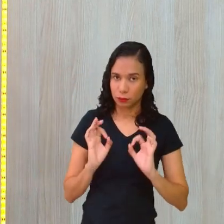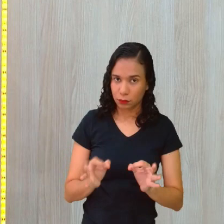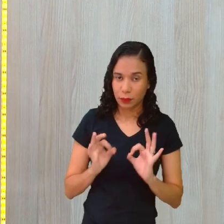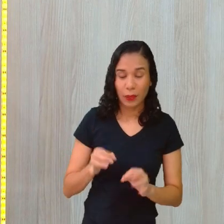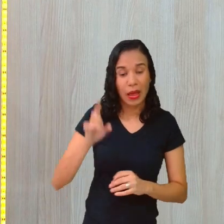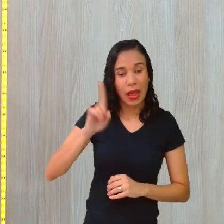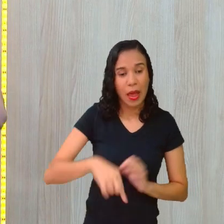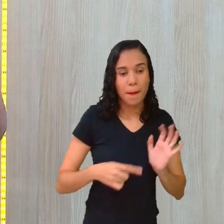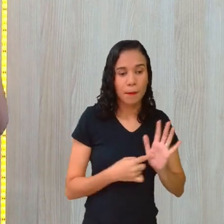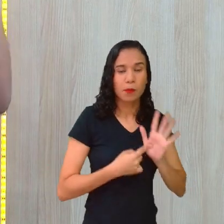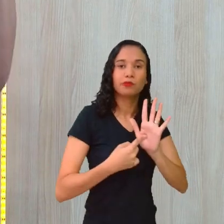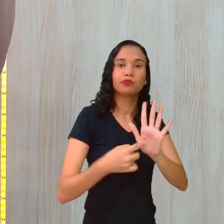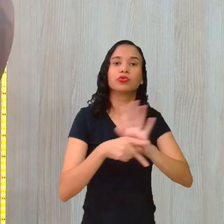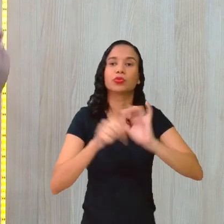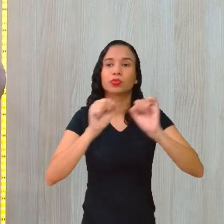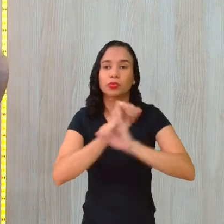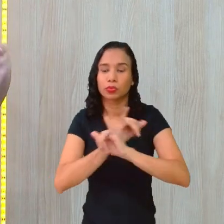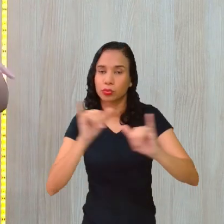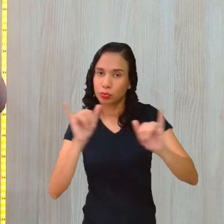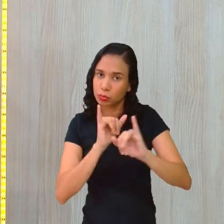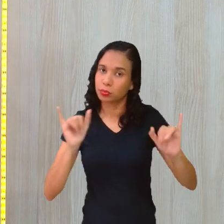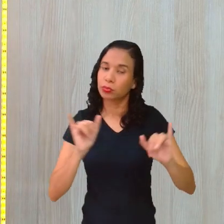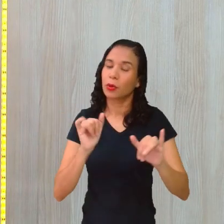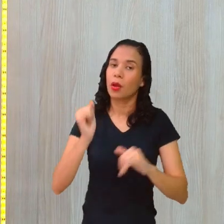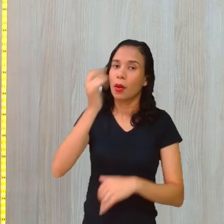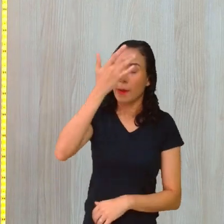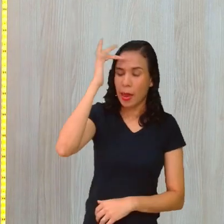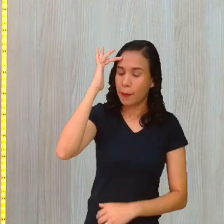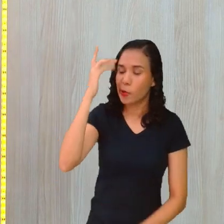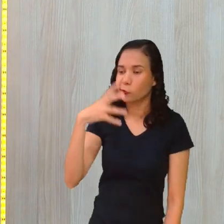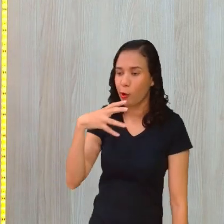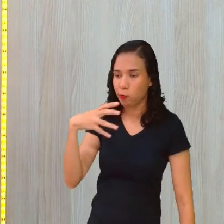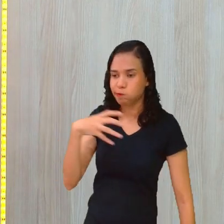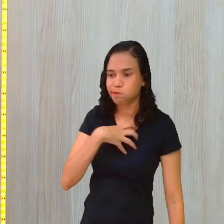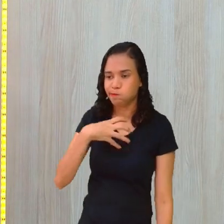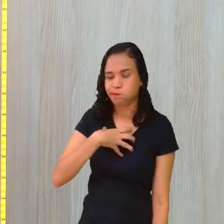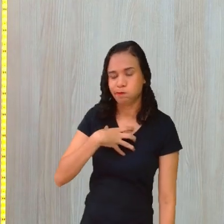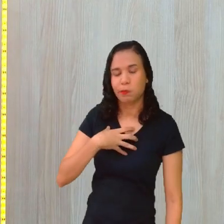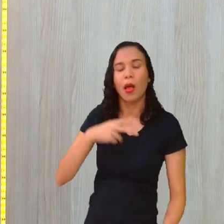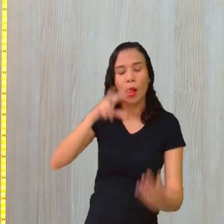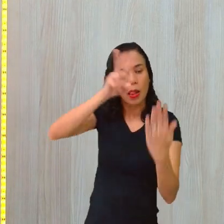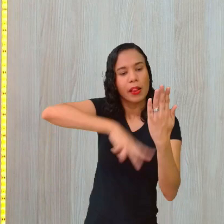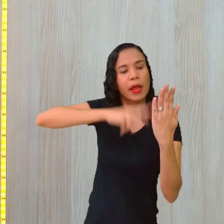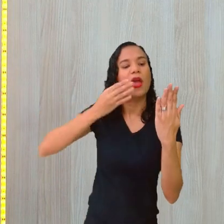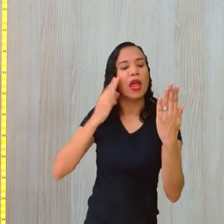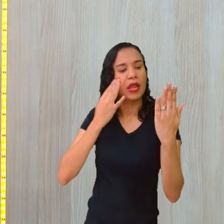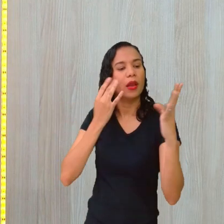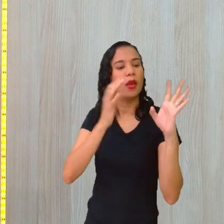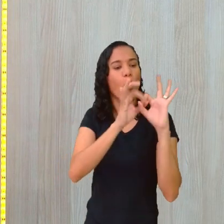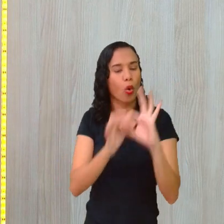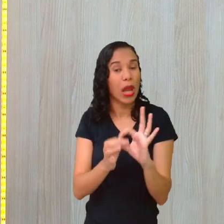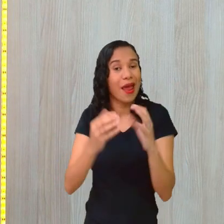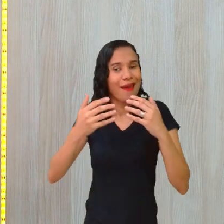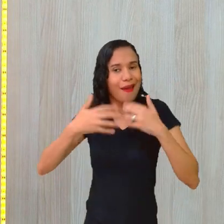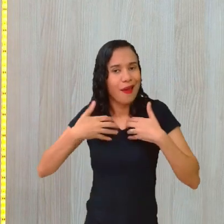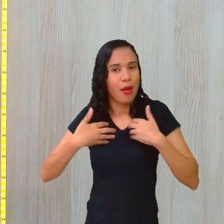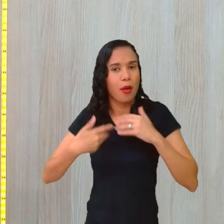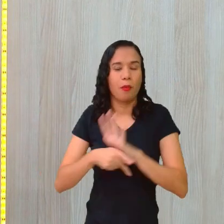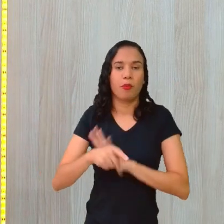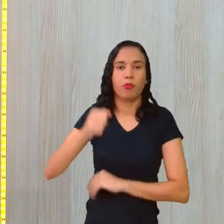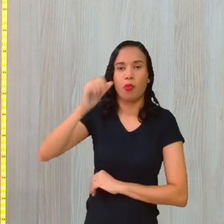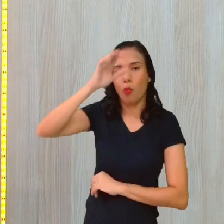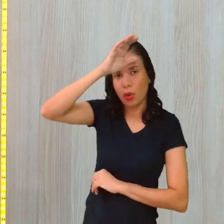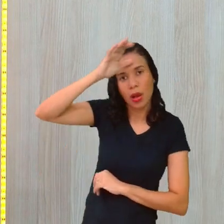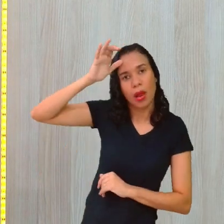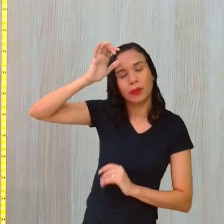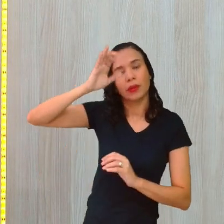De fornecer as informações para que aí sim o juízo de valor seja construído, né? A posteriori. Pois é,